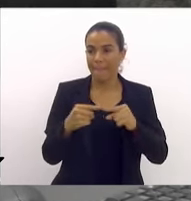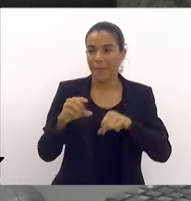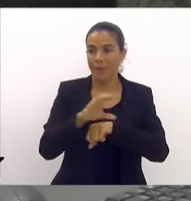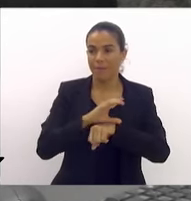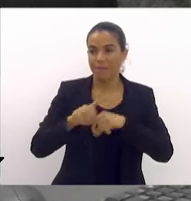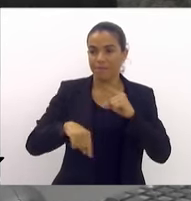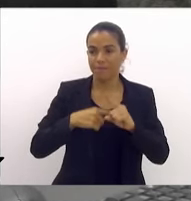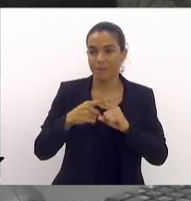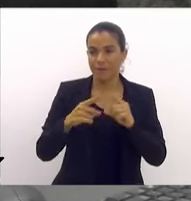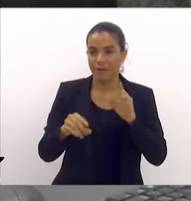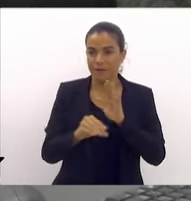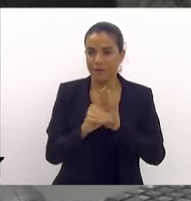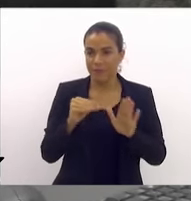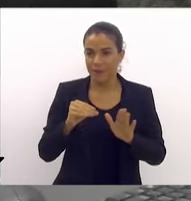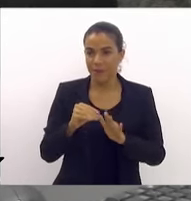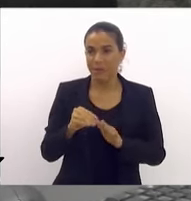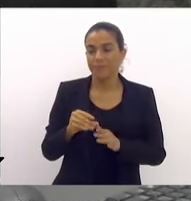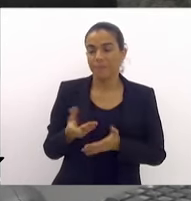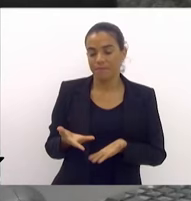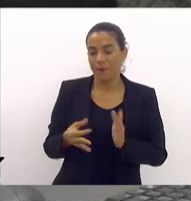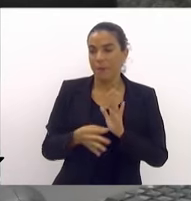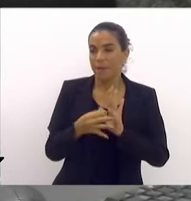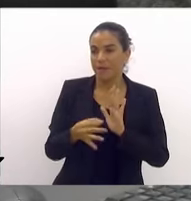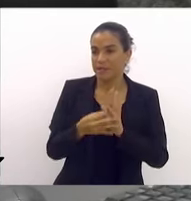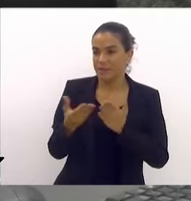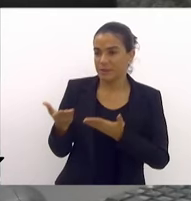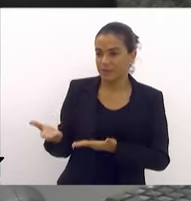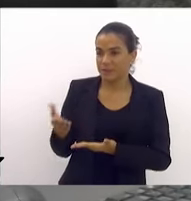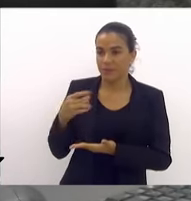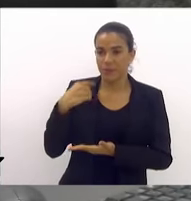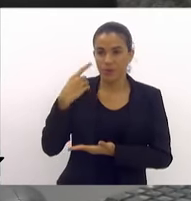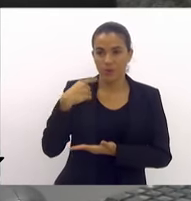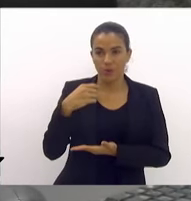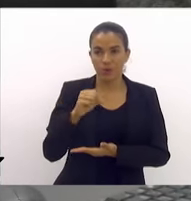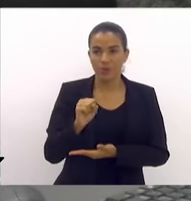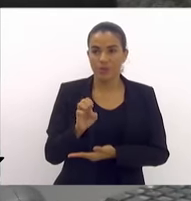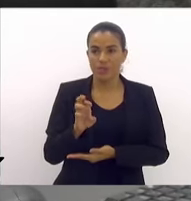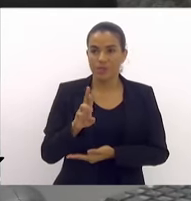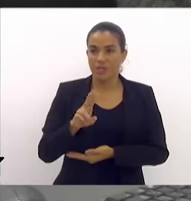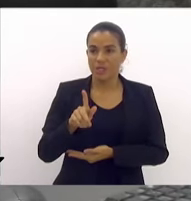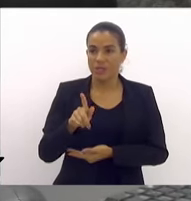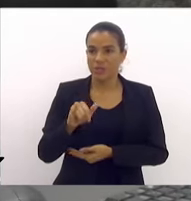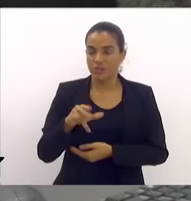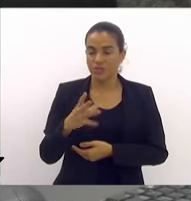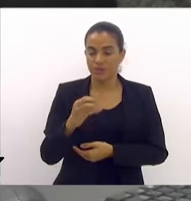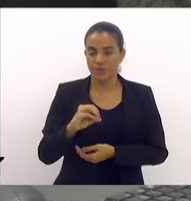com emendas. Parecer de autoria do deputado doutor Serginho. Eu